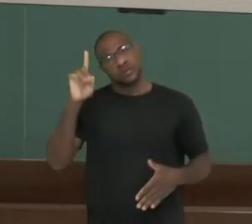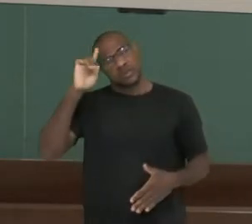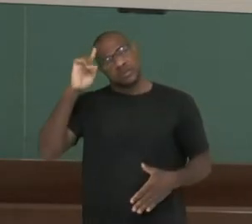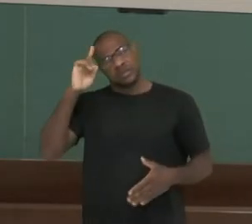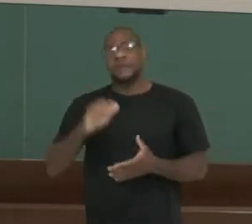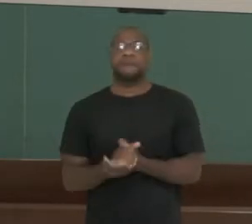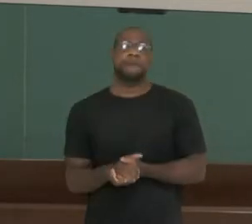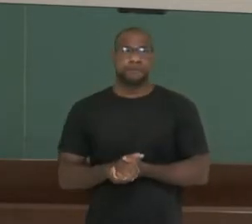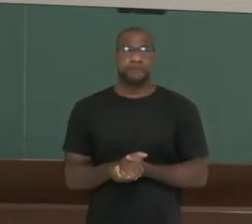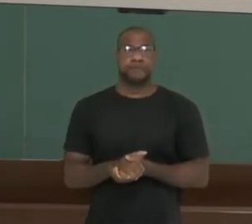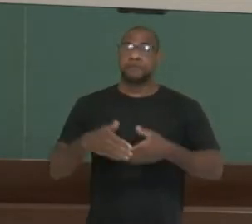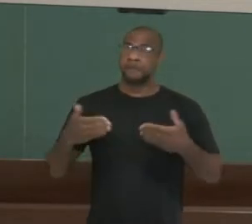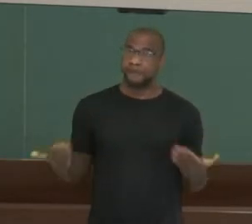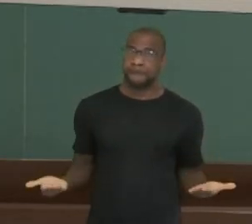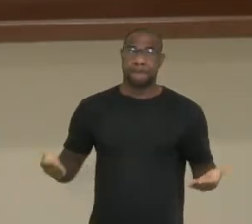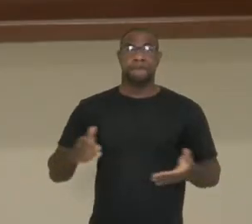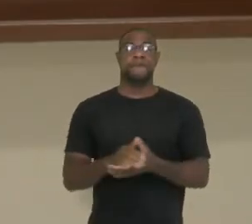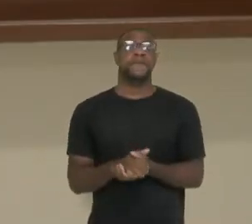do cotidiano.